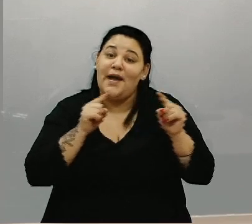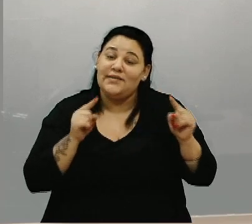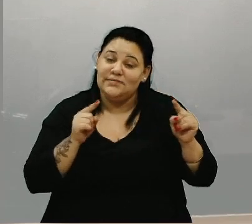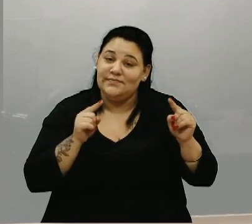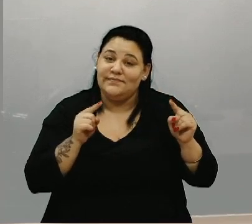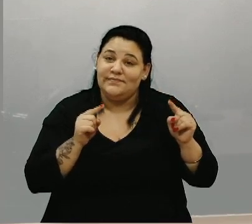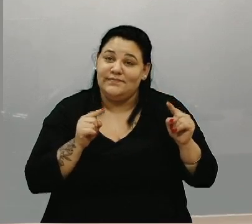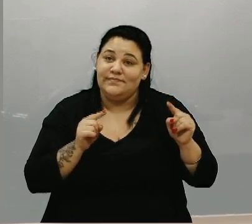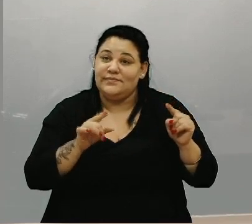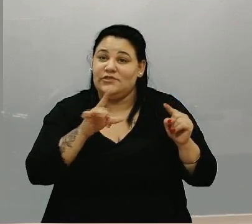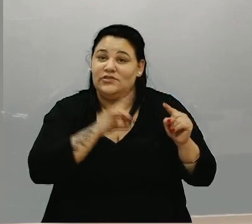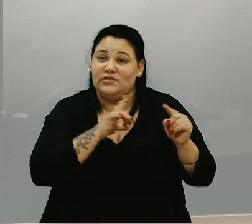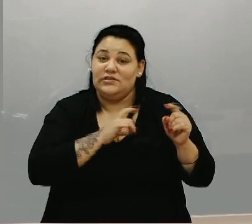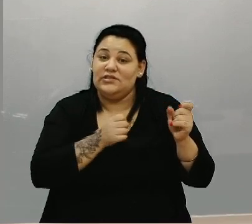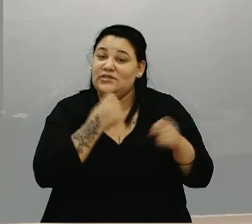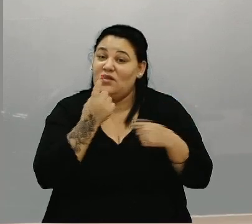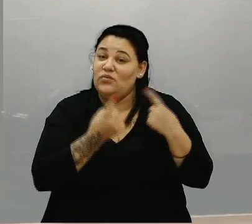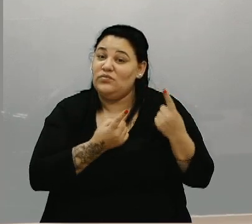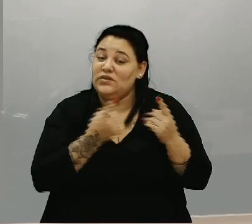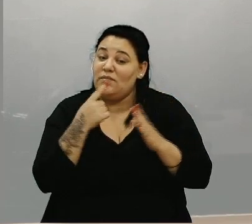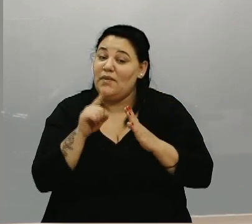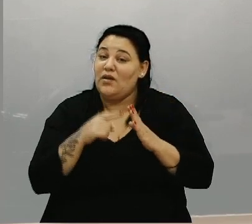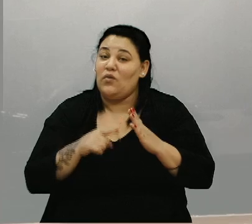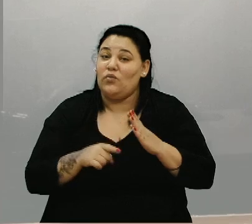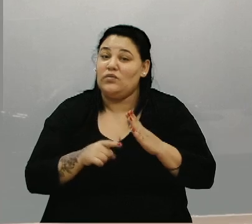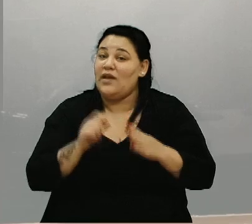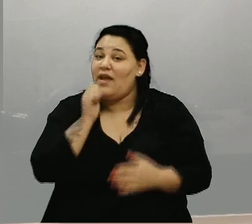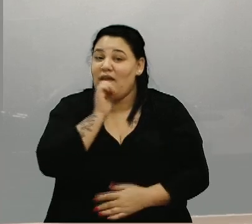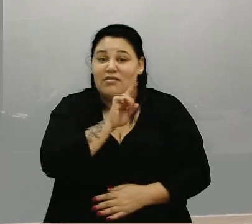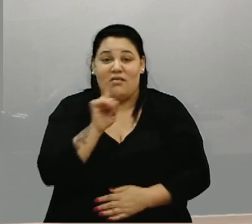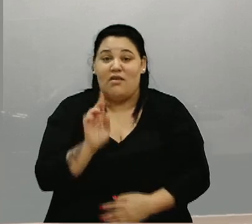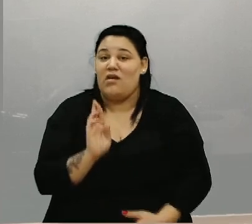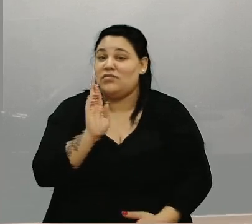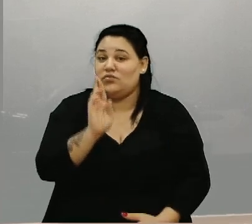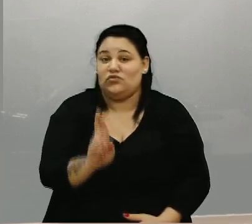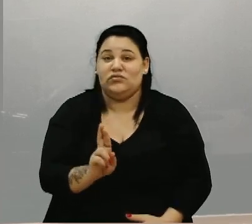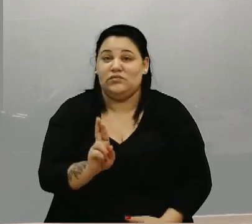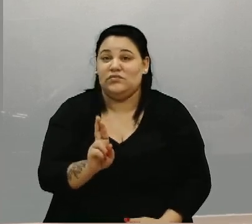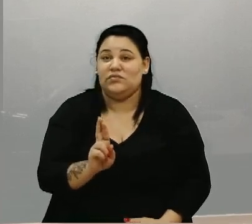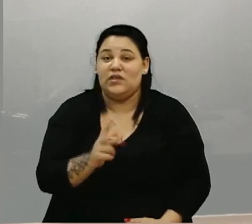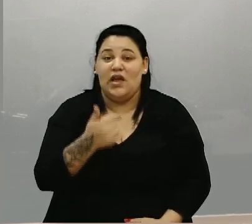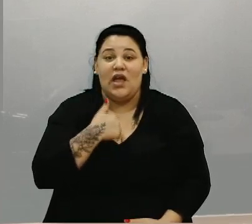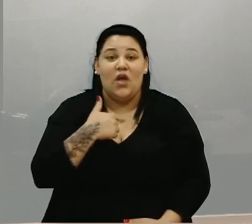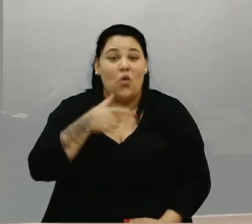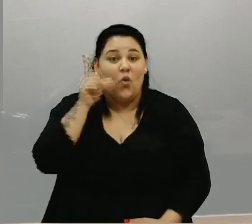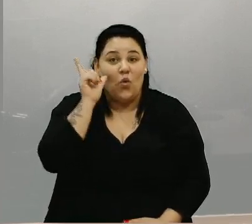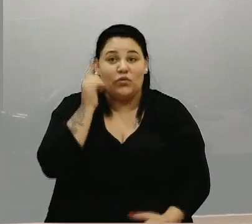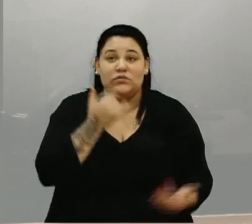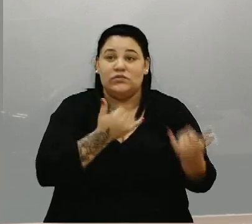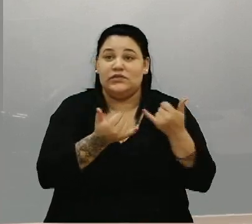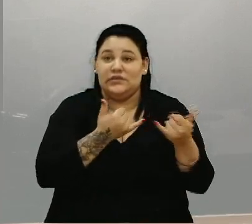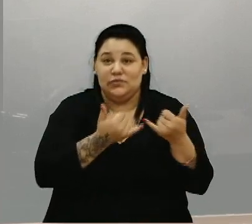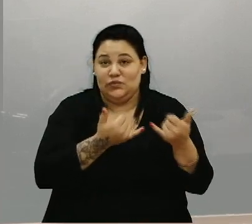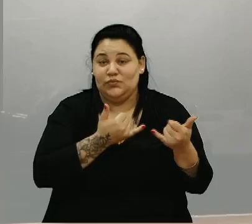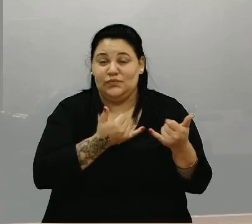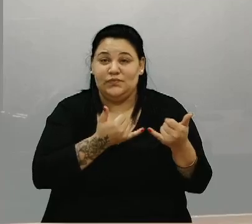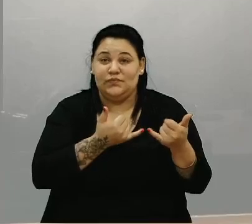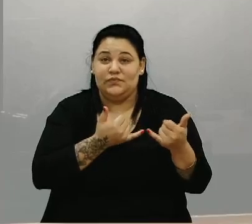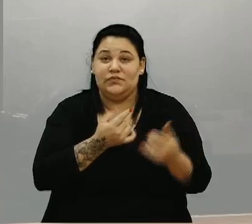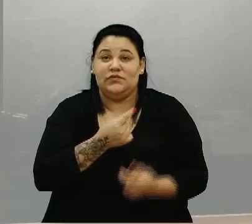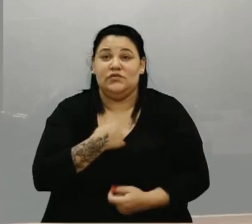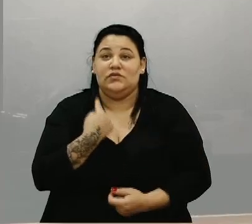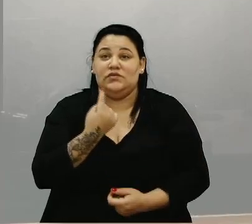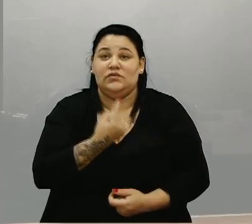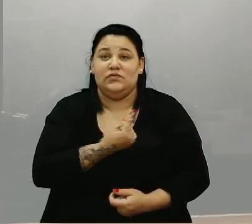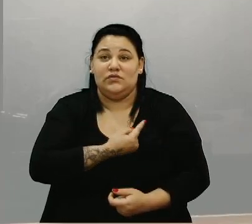mas temos alguns questionamentos que não foram respondidos. Eu ontem, por exemplo, nós estamos